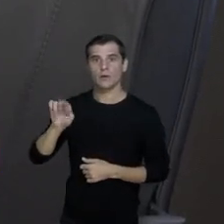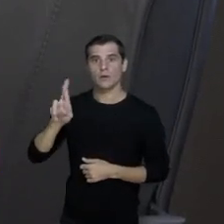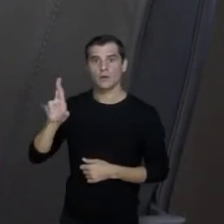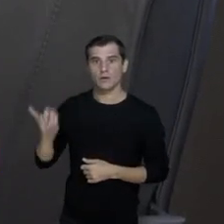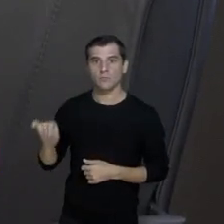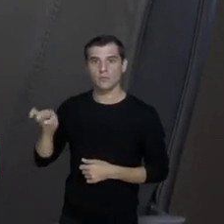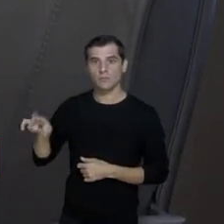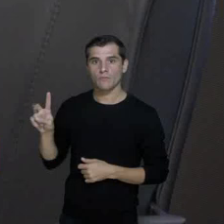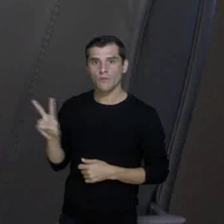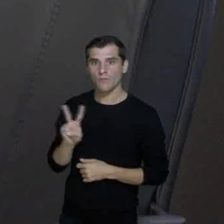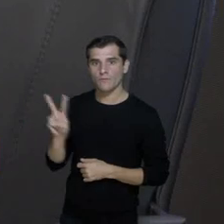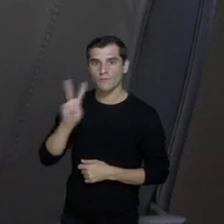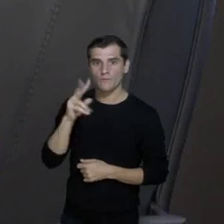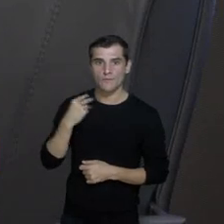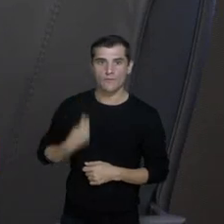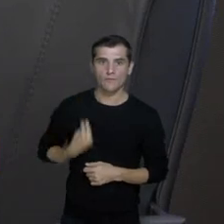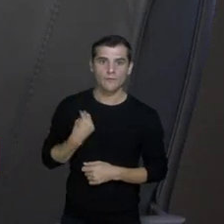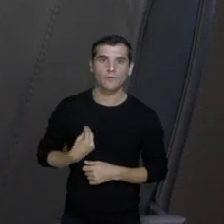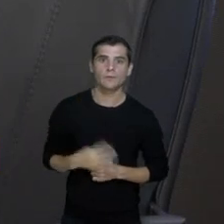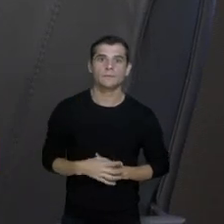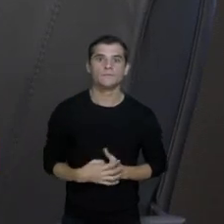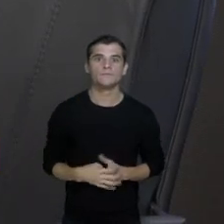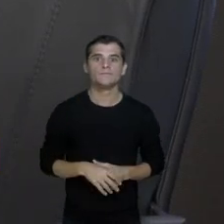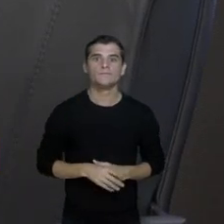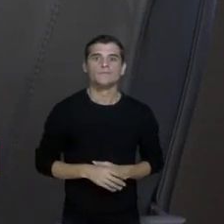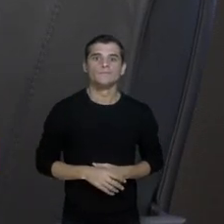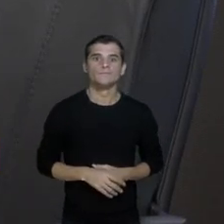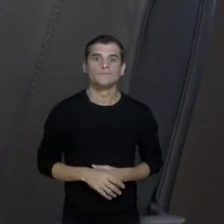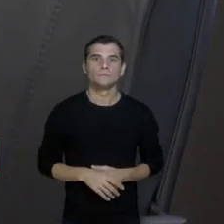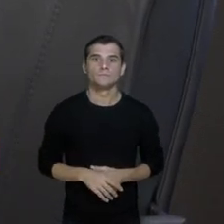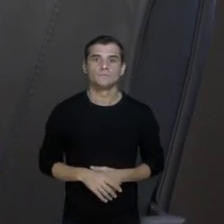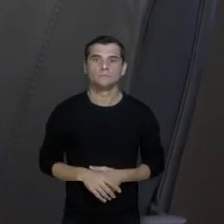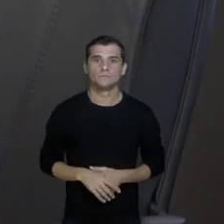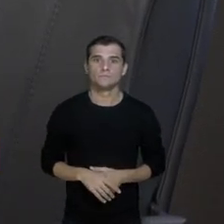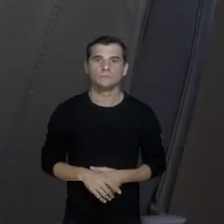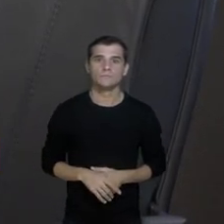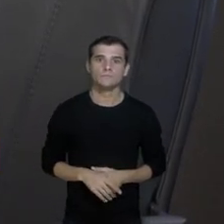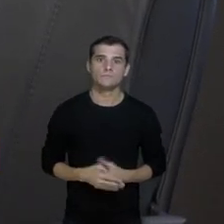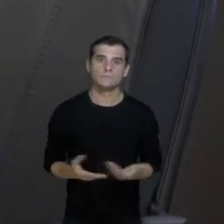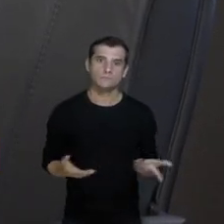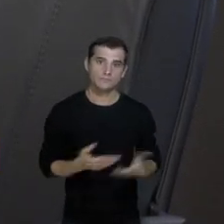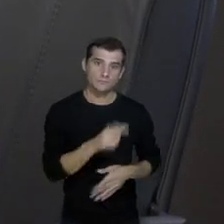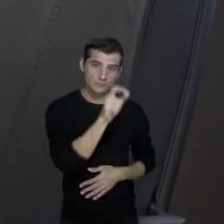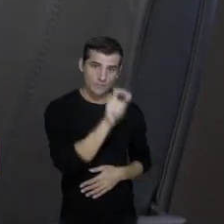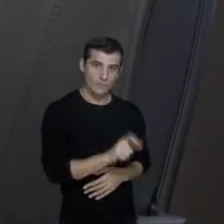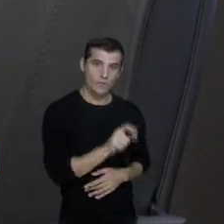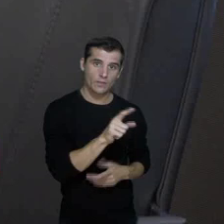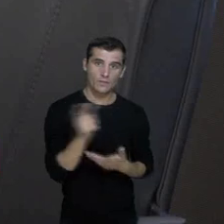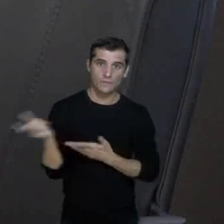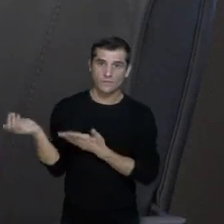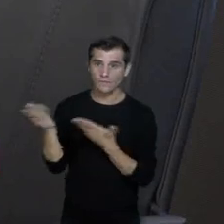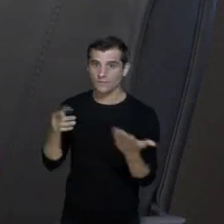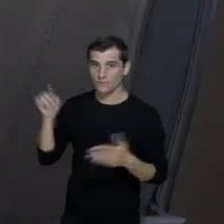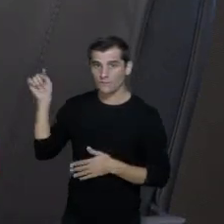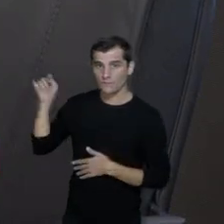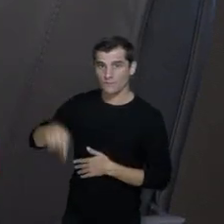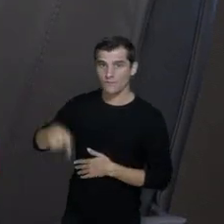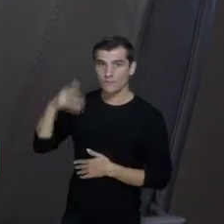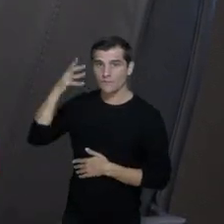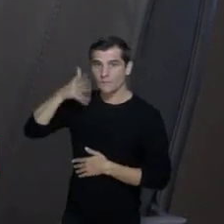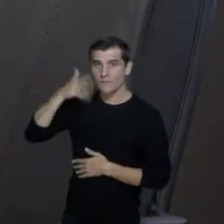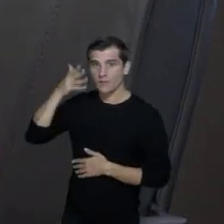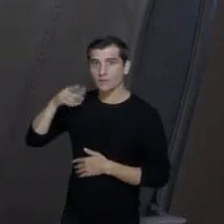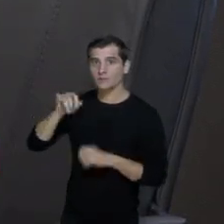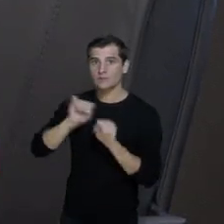valor e e o doutor me convidou para fazer um uma palestra para vocês e eu cara eu vou dar uma palestra lá na